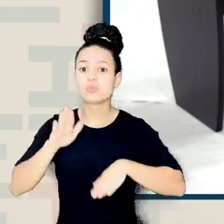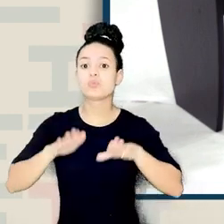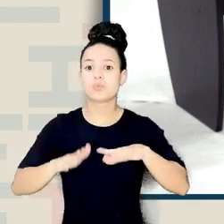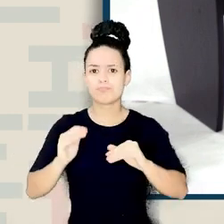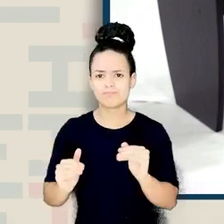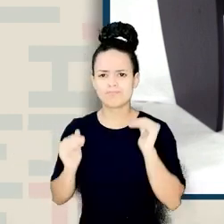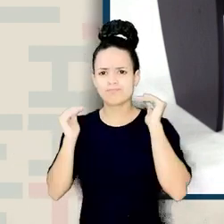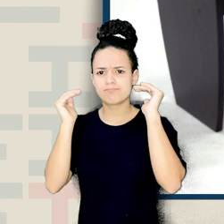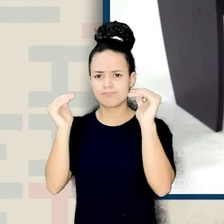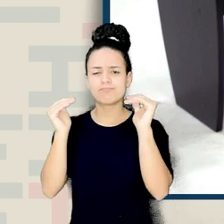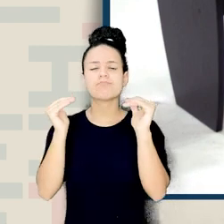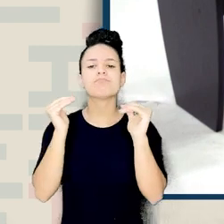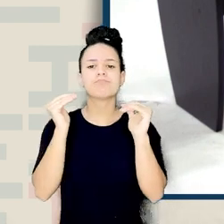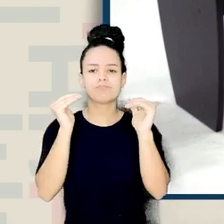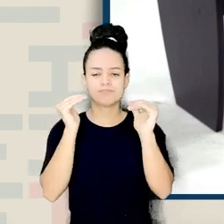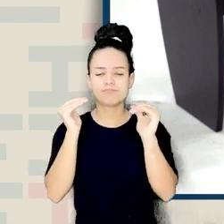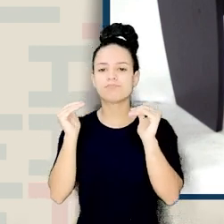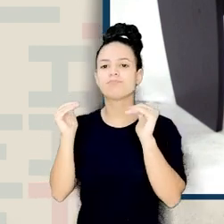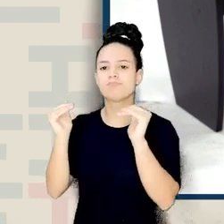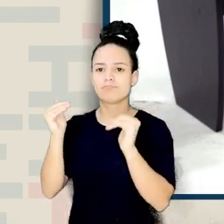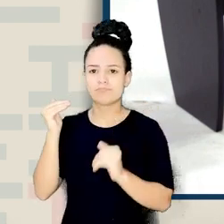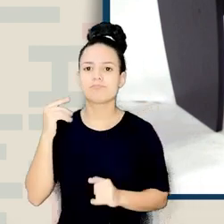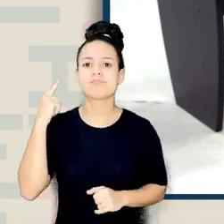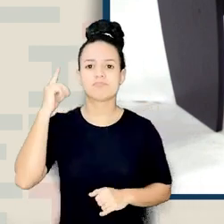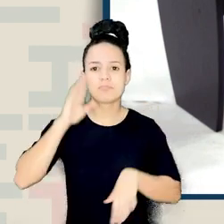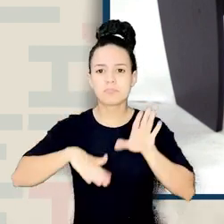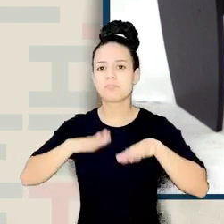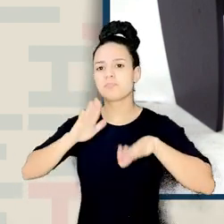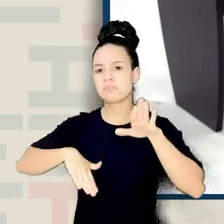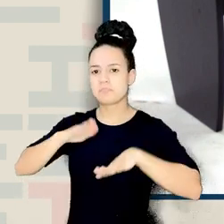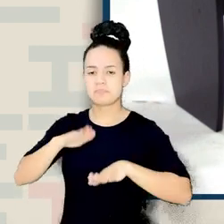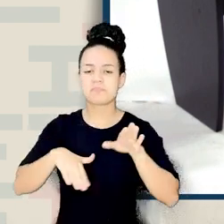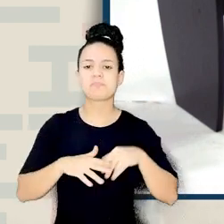potencializando mais ainda esse toque.